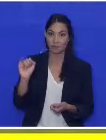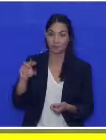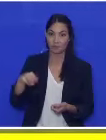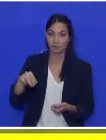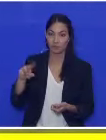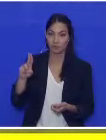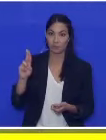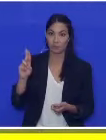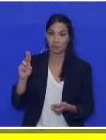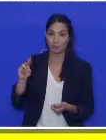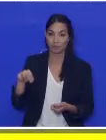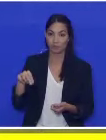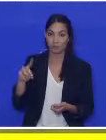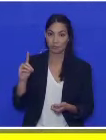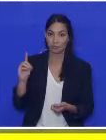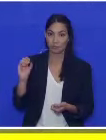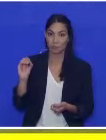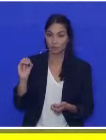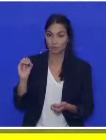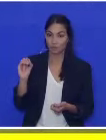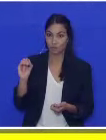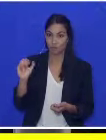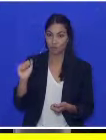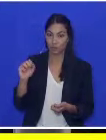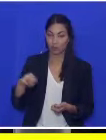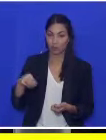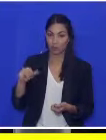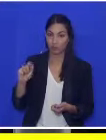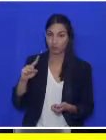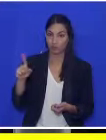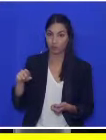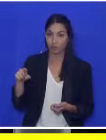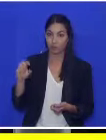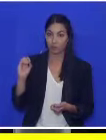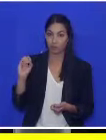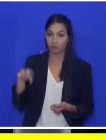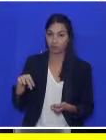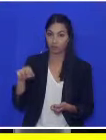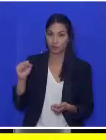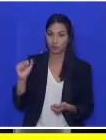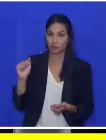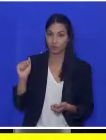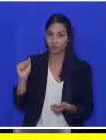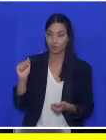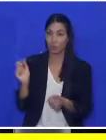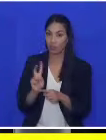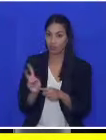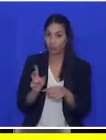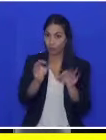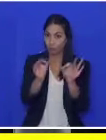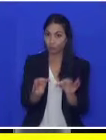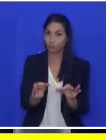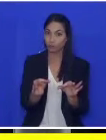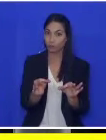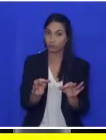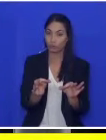São Raimundo do Amazonas é o time do coração. Auditoras, confirmam?